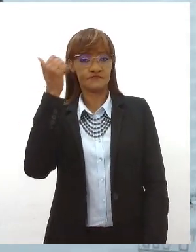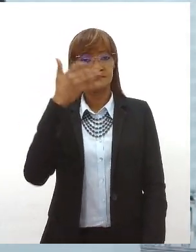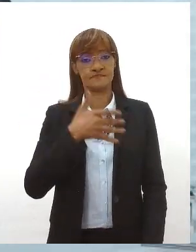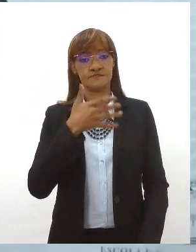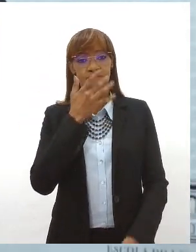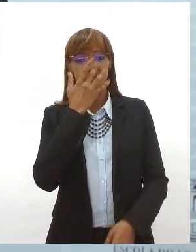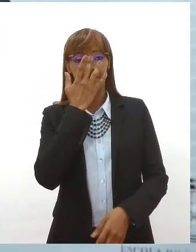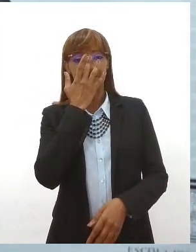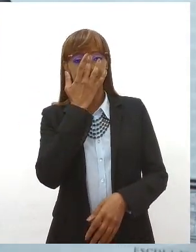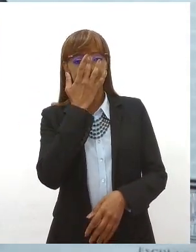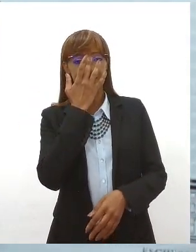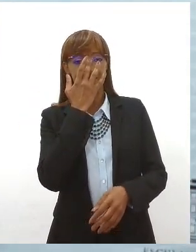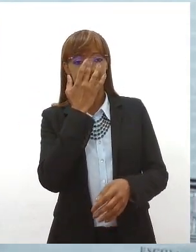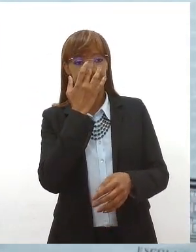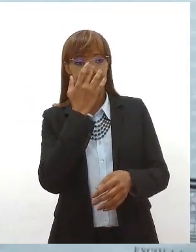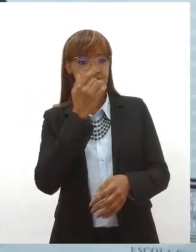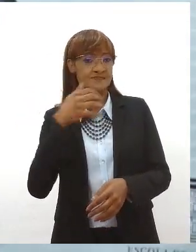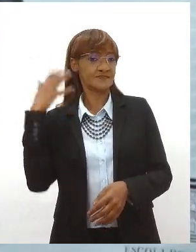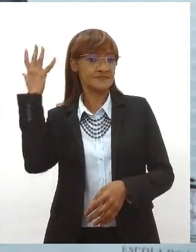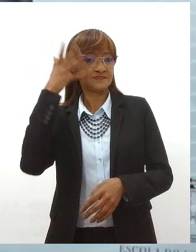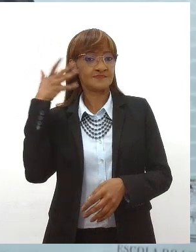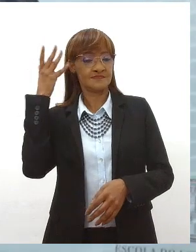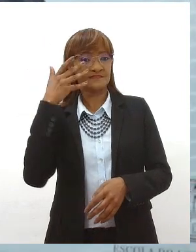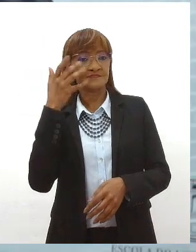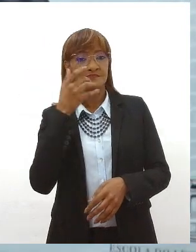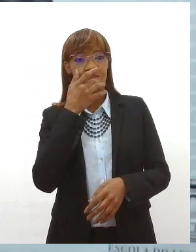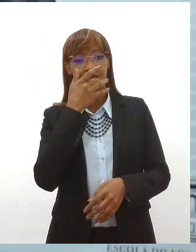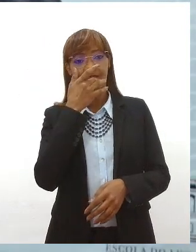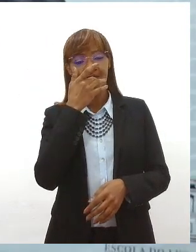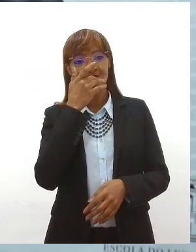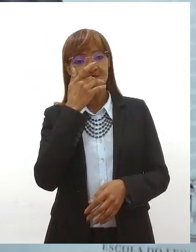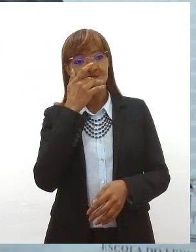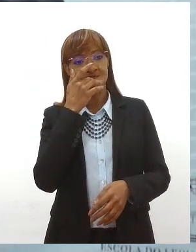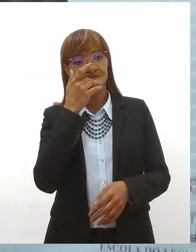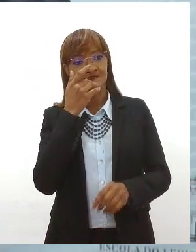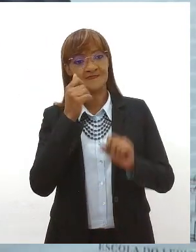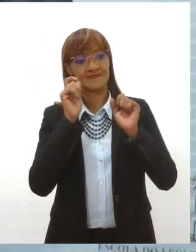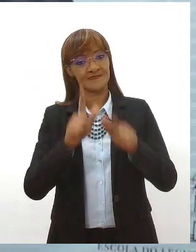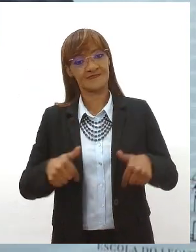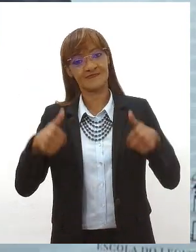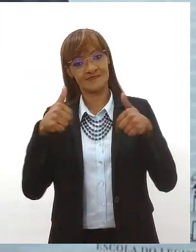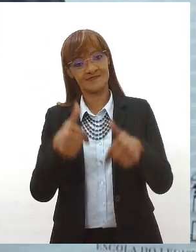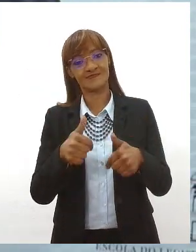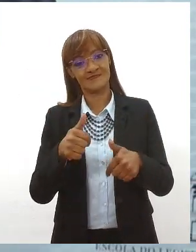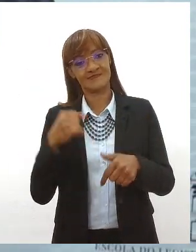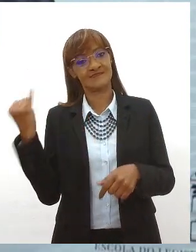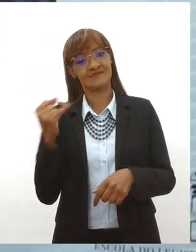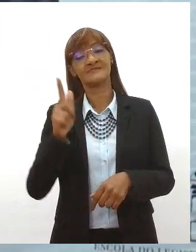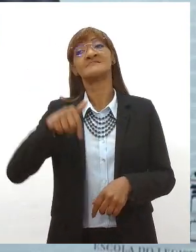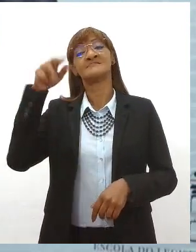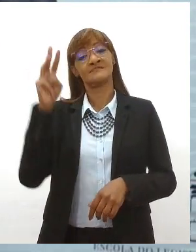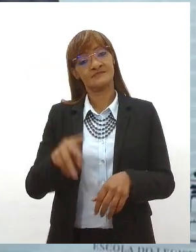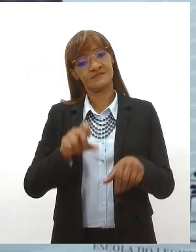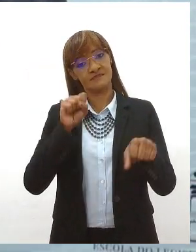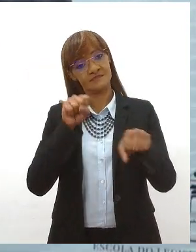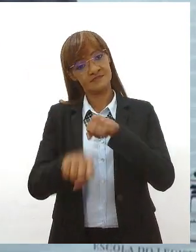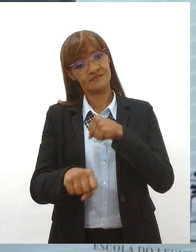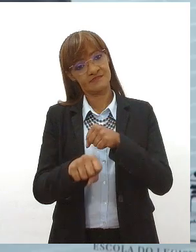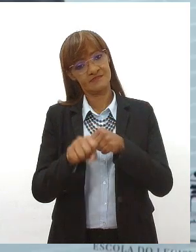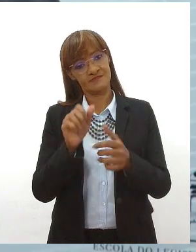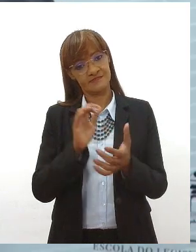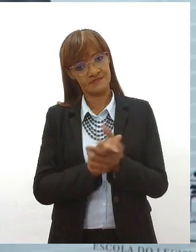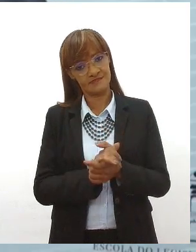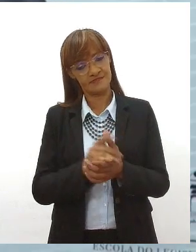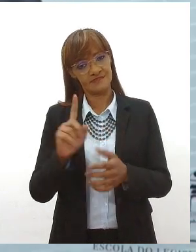discurso hoje, trazendo a luta, né, cobrando quem matou Marielle, afinal de contas foi uma ex-vereadora que foi assassinada,